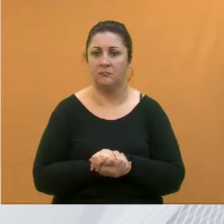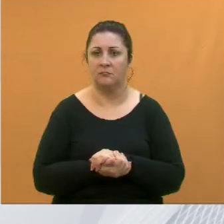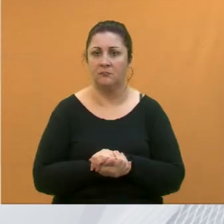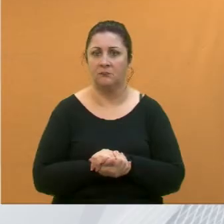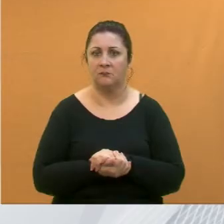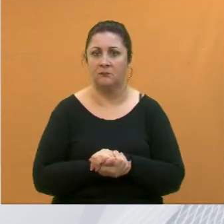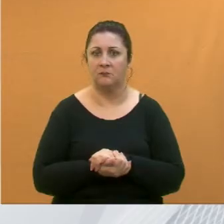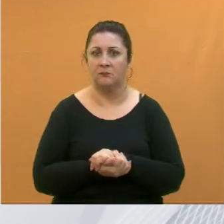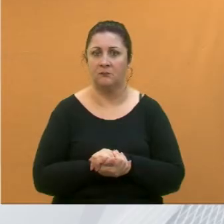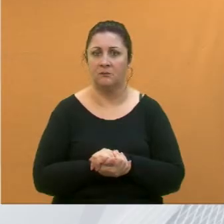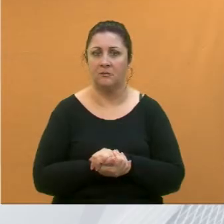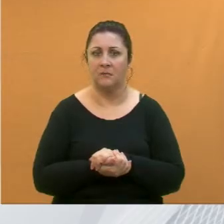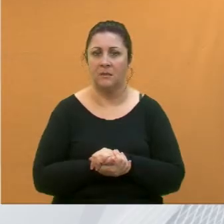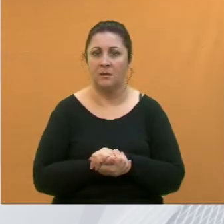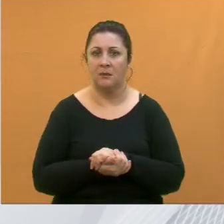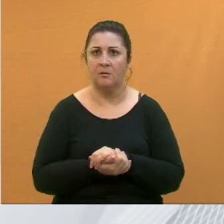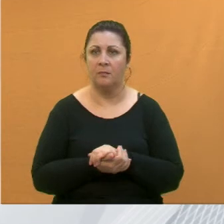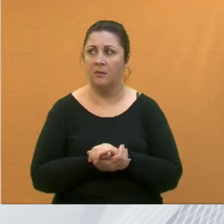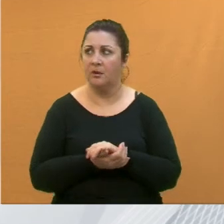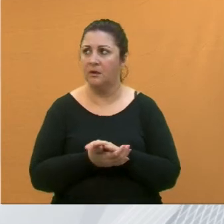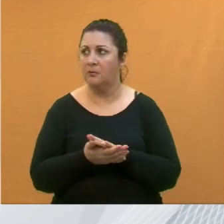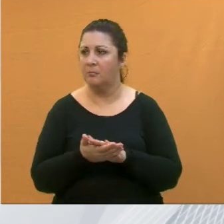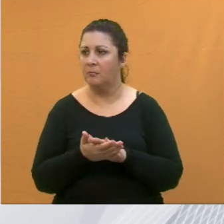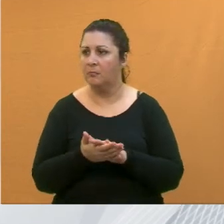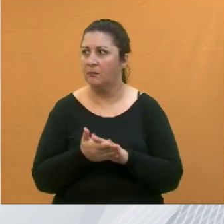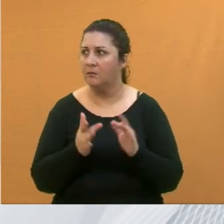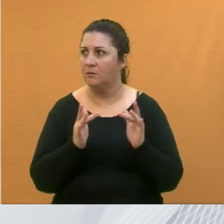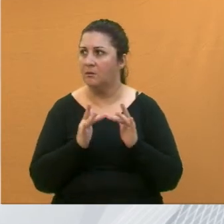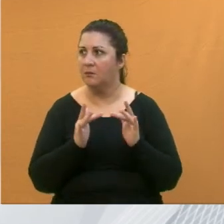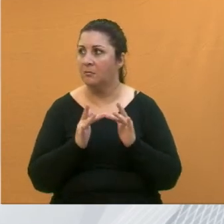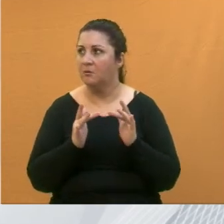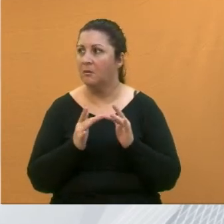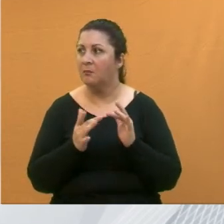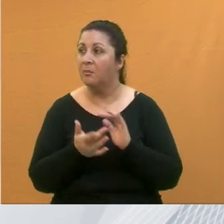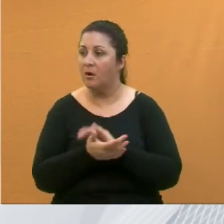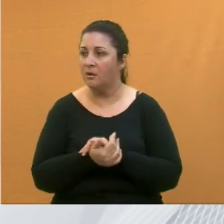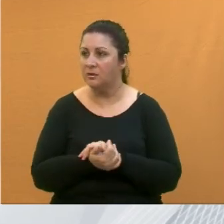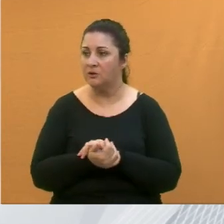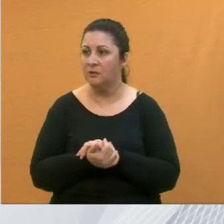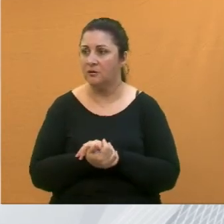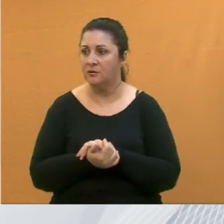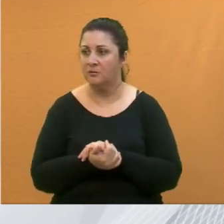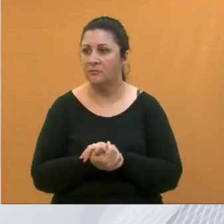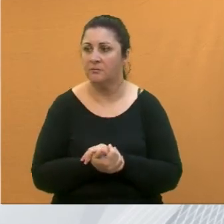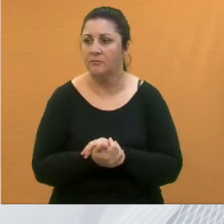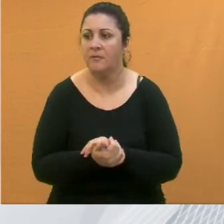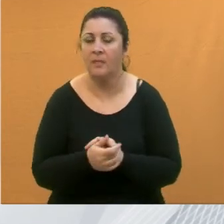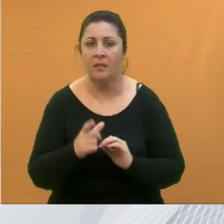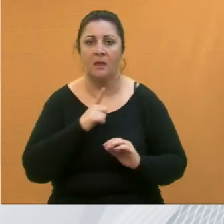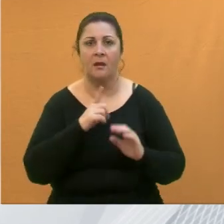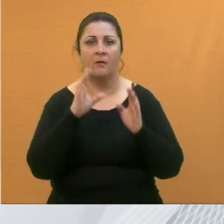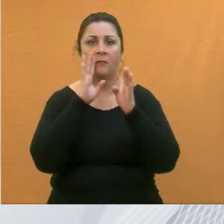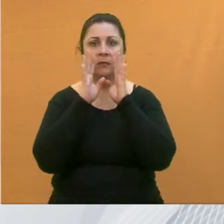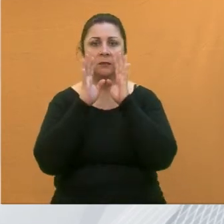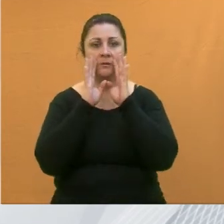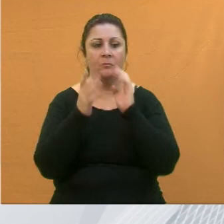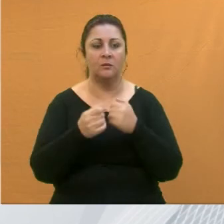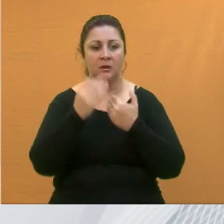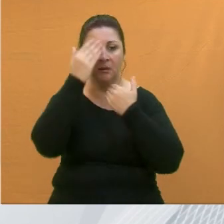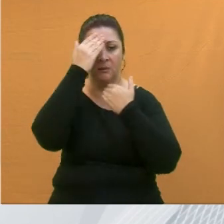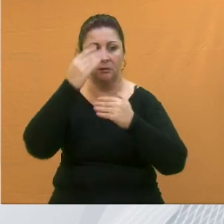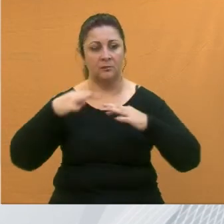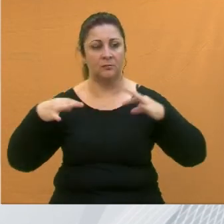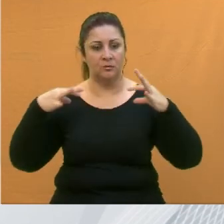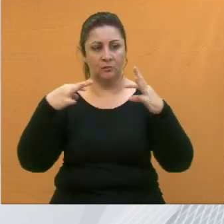Está aí o nosso gabinete 3, nosso telefone é 3955-2205, tem a nossa fanpage, tem o nosso Facebook. Agradeço aí a todos